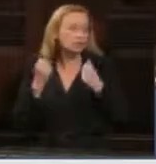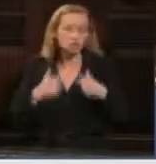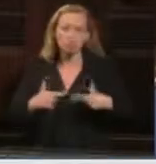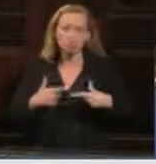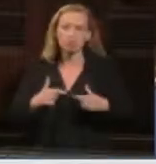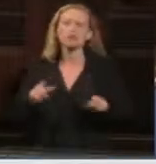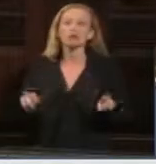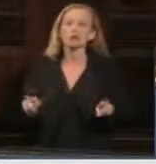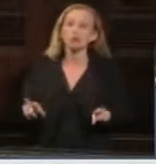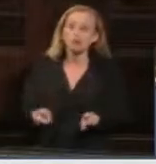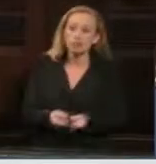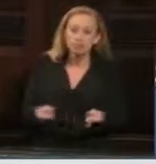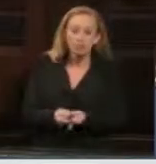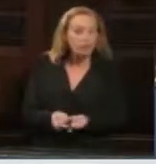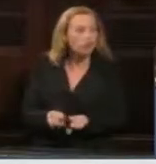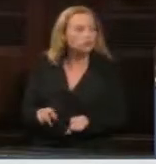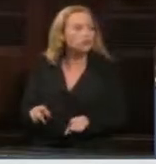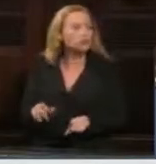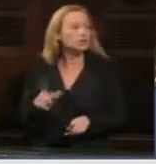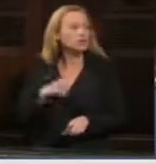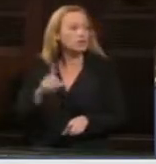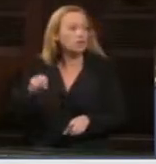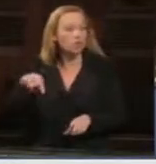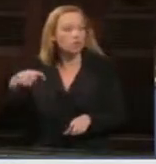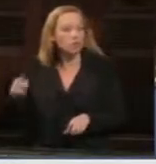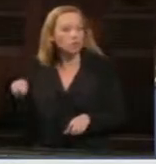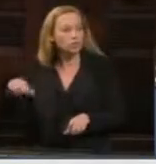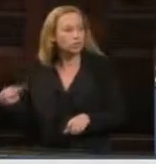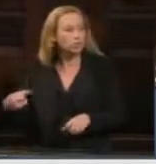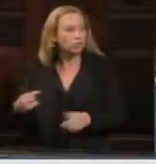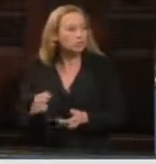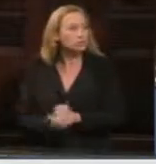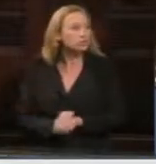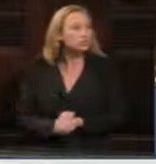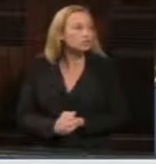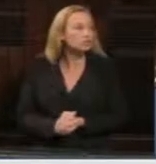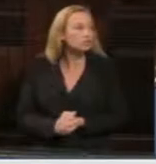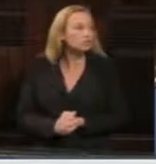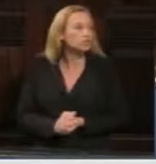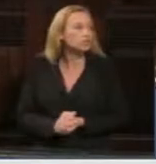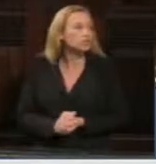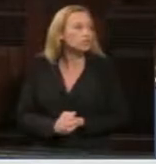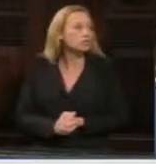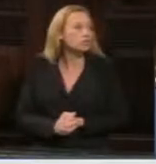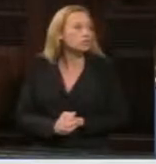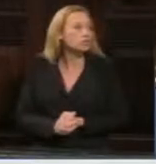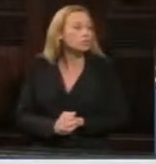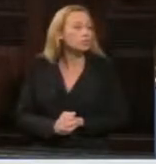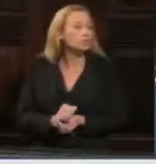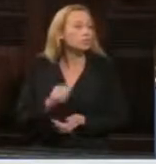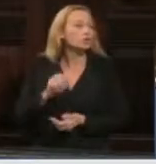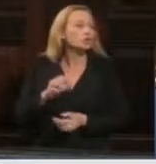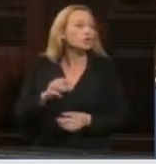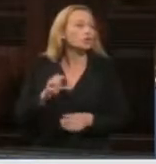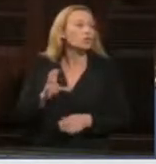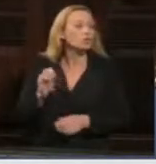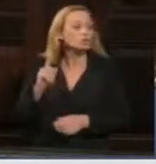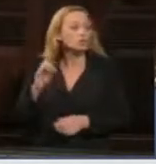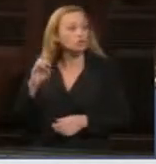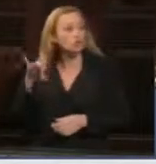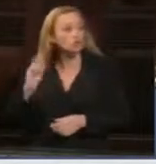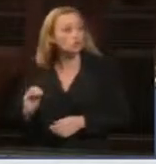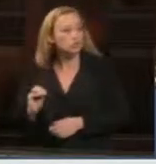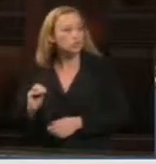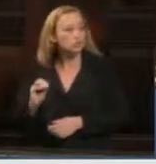que que entre outras missões e jerry o consórcio cederj que o consórcio que reúne